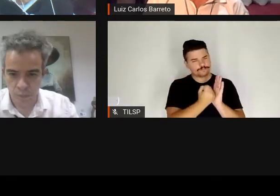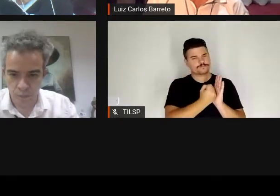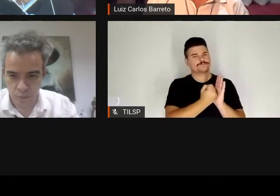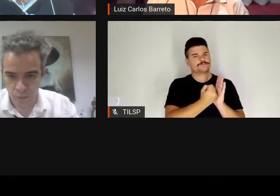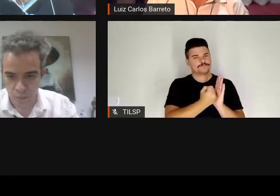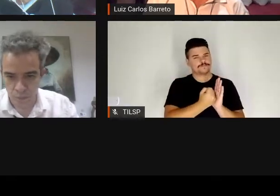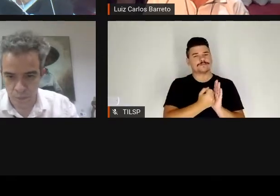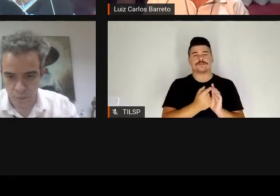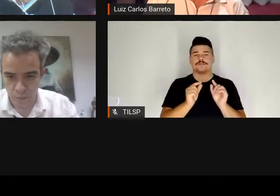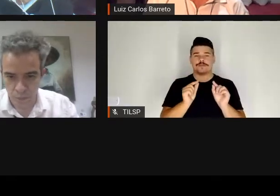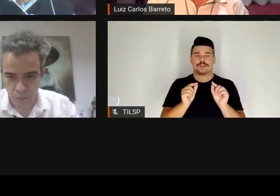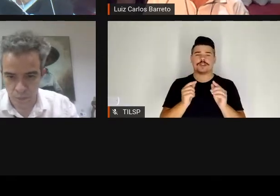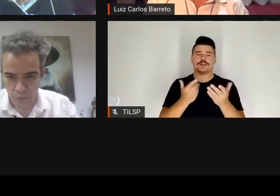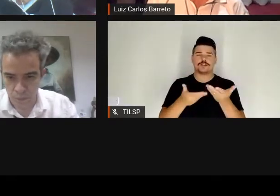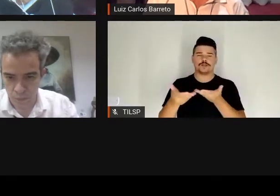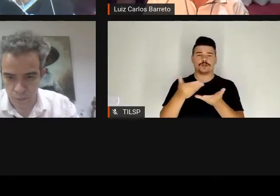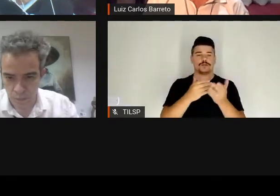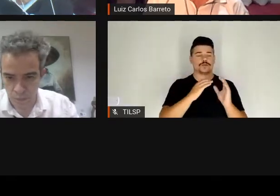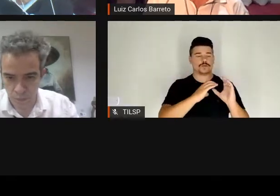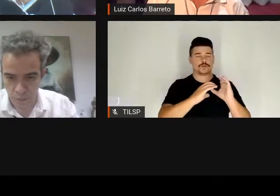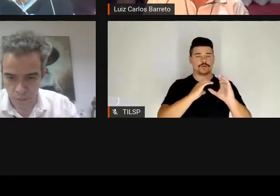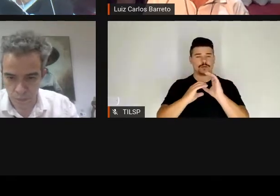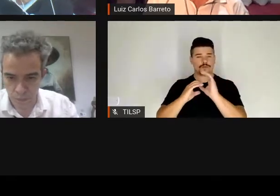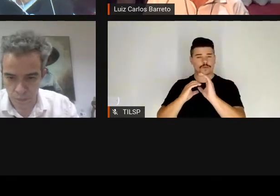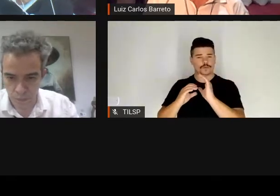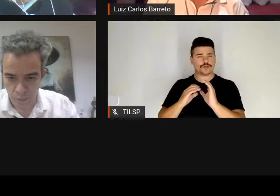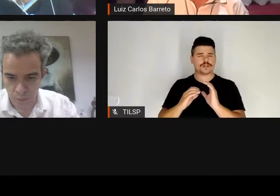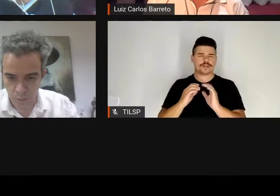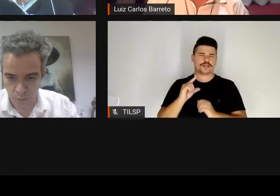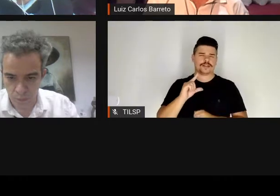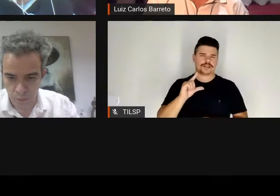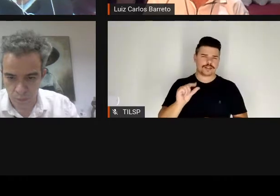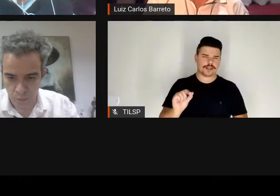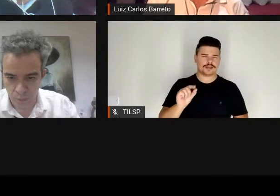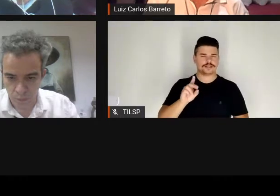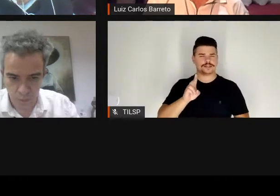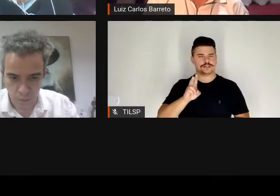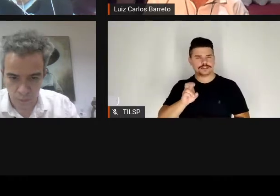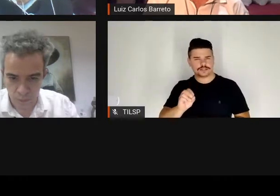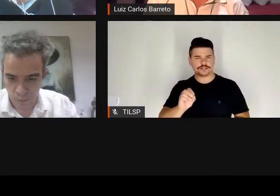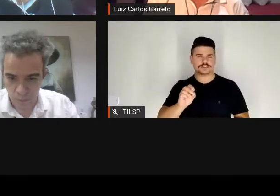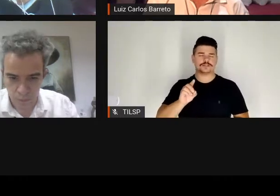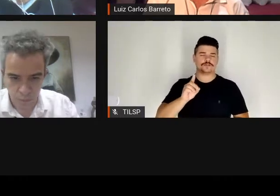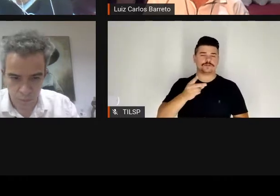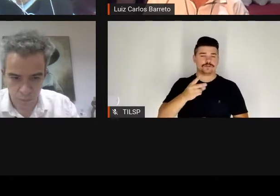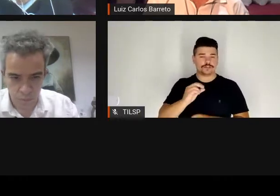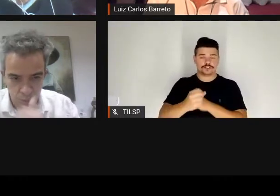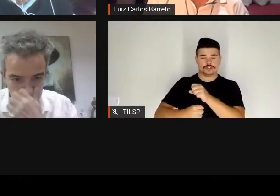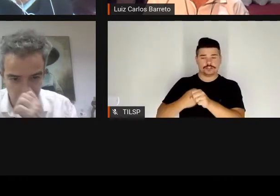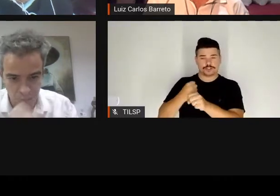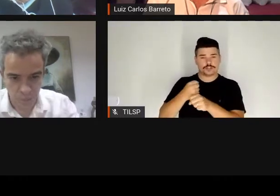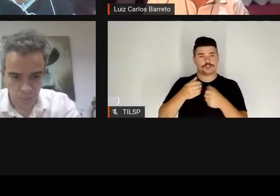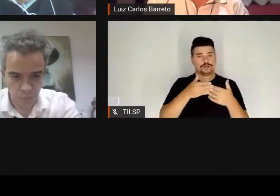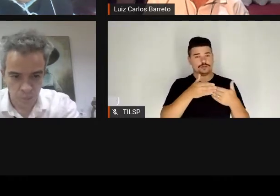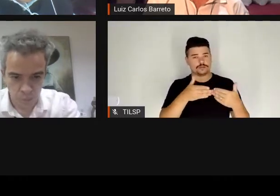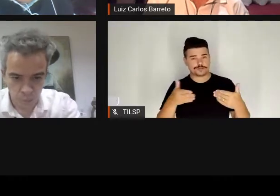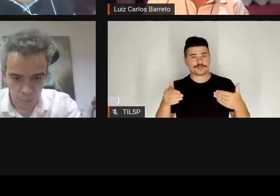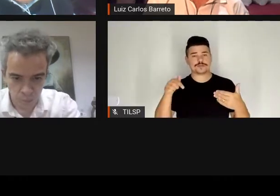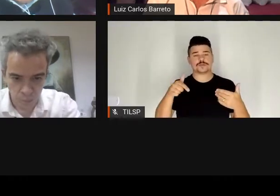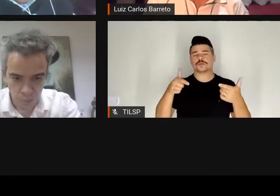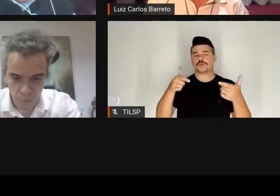os contatos ao longo dos últimos 10, 15 anos com instituições culturais, a partir inicialmente da coleção Pirelli-Masp em São